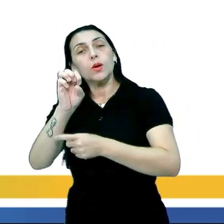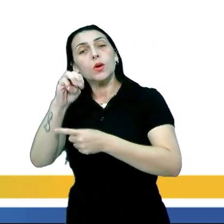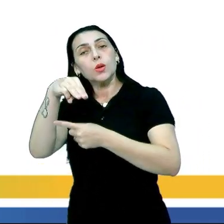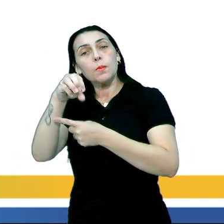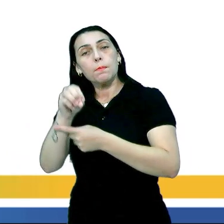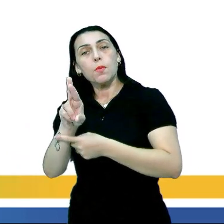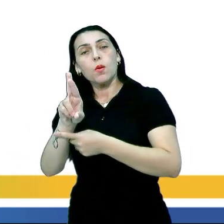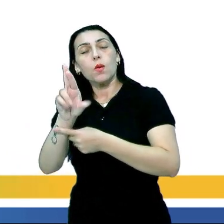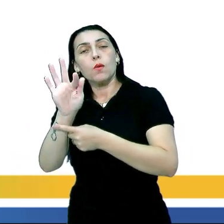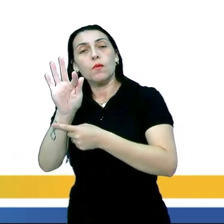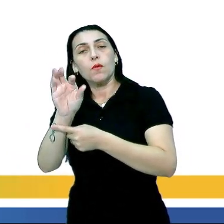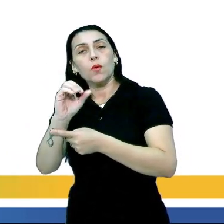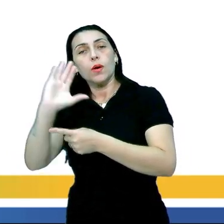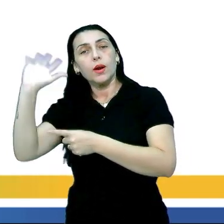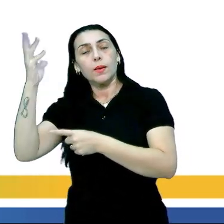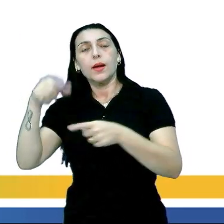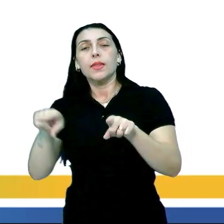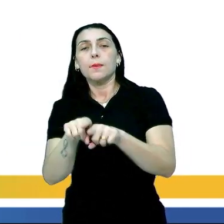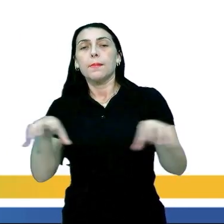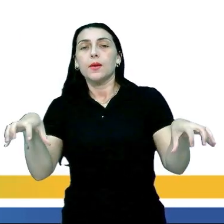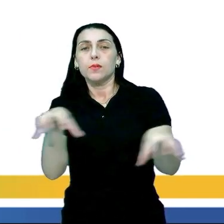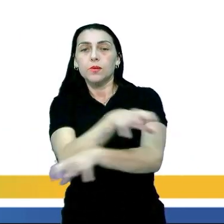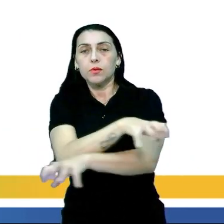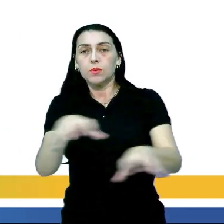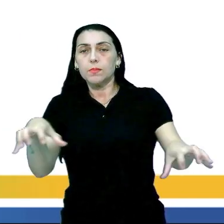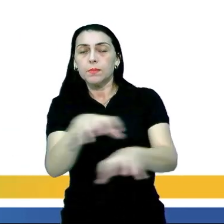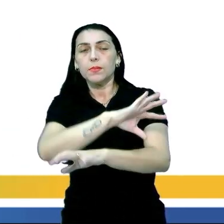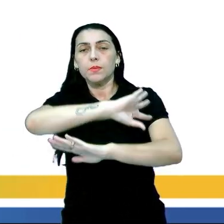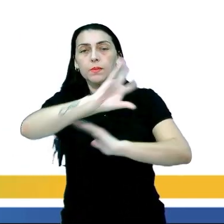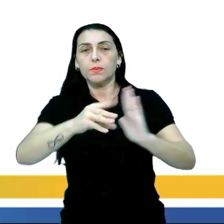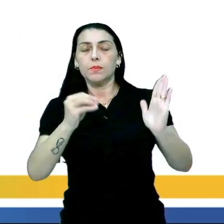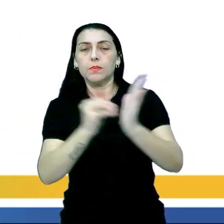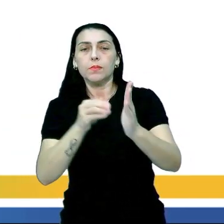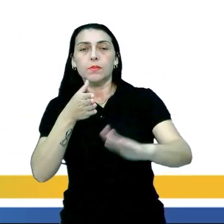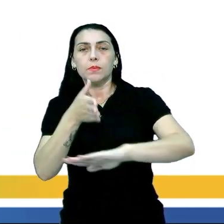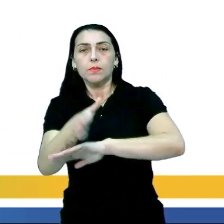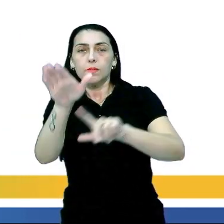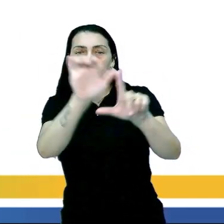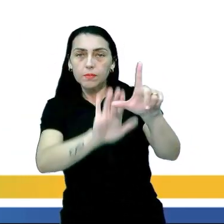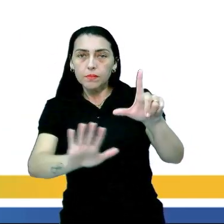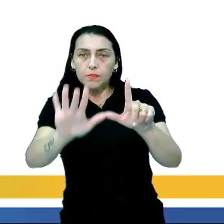o bioma amazônico. Se vocês quiserem estar revendo, acessem a plataforma.